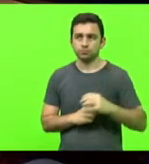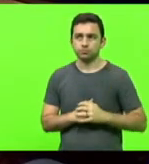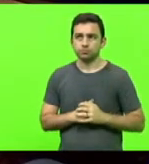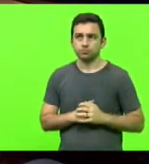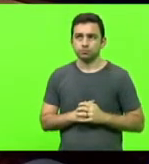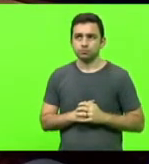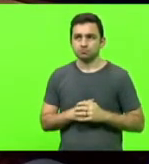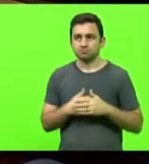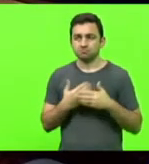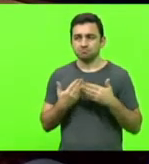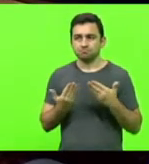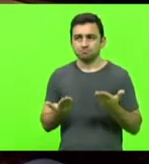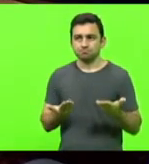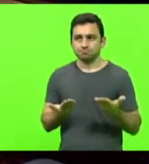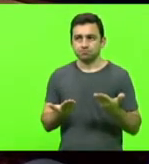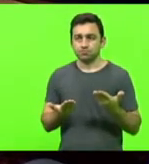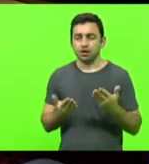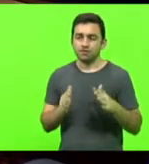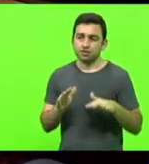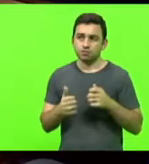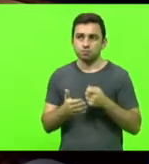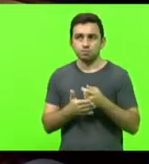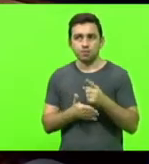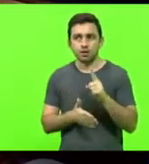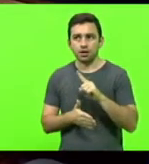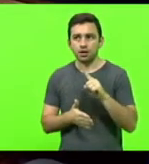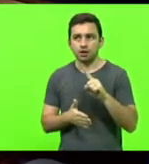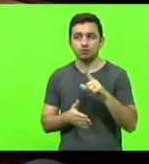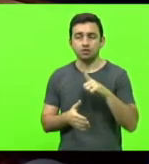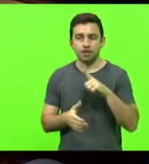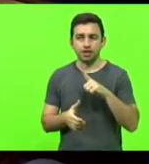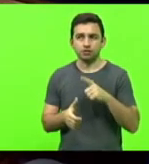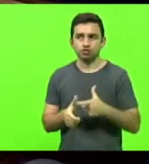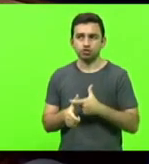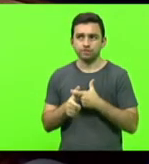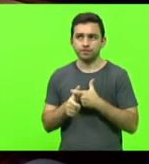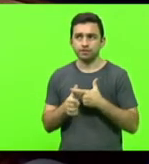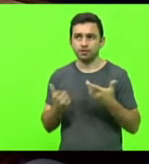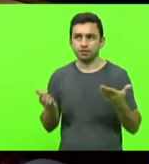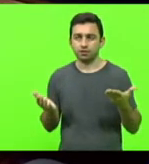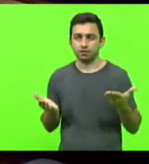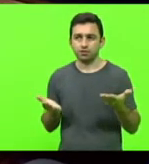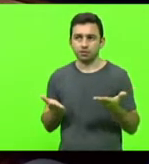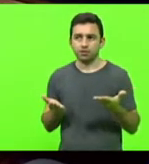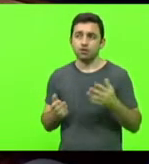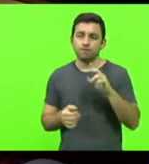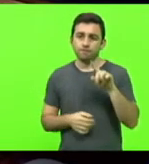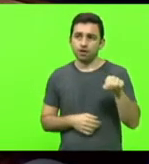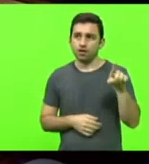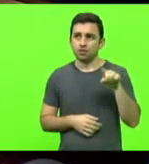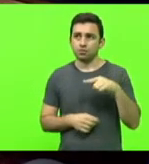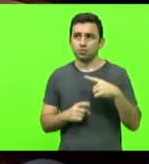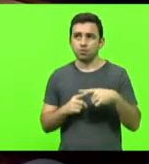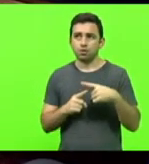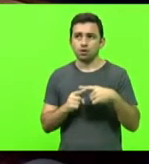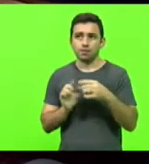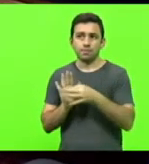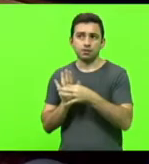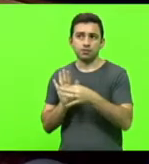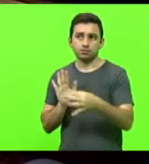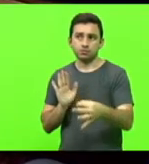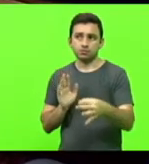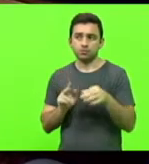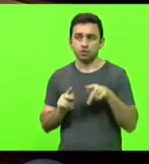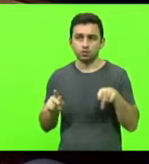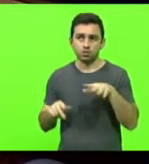que não foram pagos e estão inscritos em dívida ativa. O veto ele se originou com base em pareceres aqui da